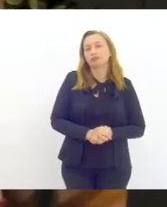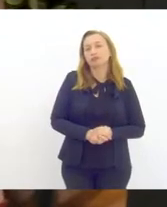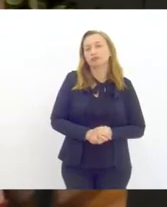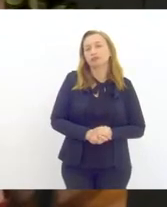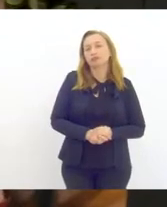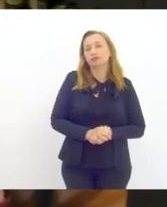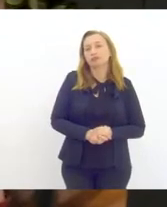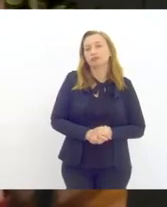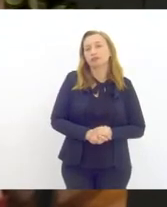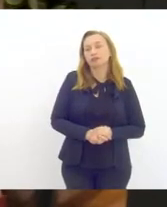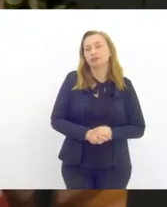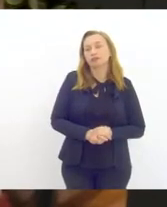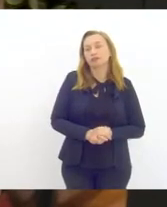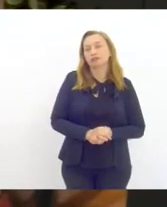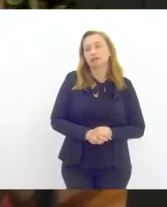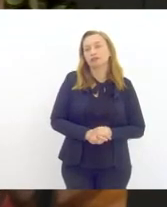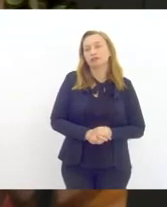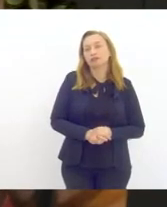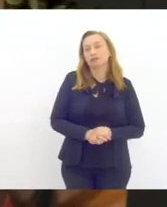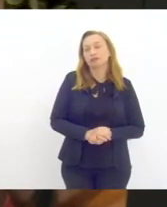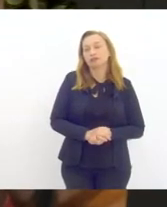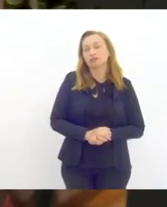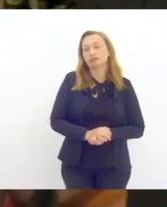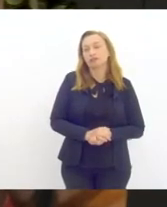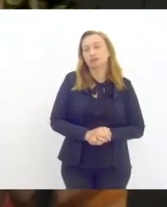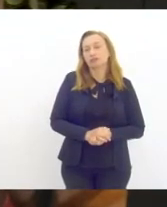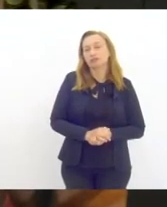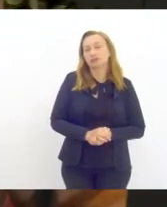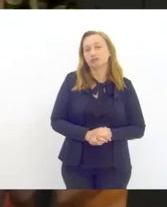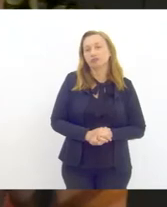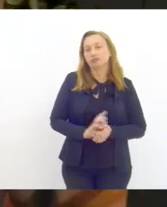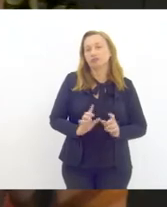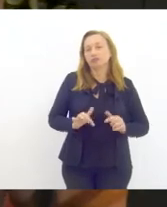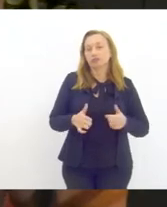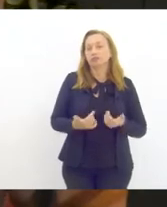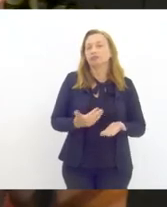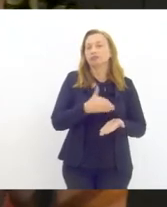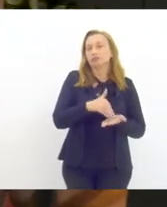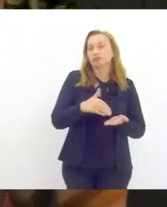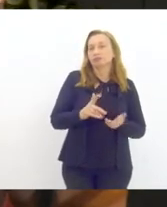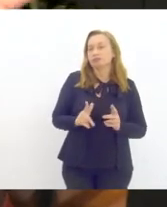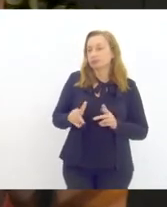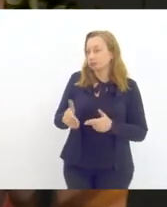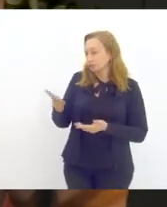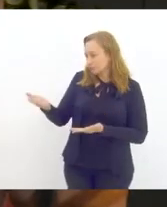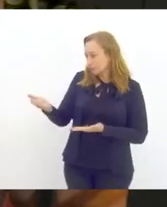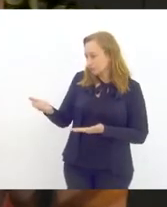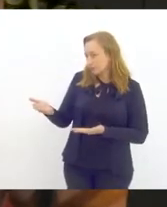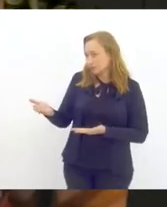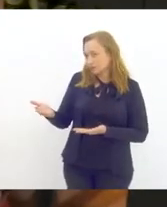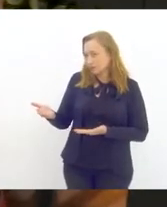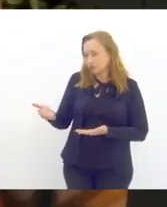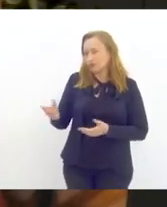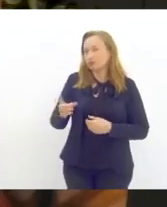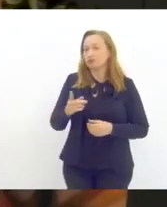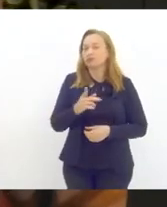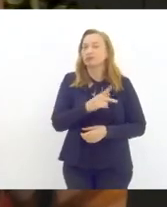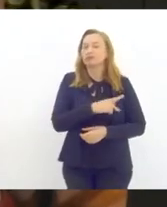um forte estofo técnico, né, das secretarias, como é o caso aqui, né, destaco a presença aqui da